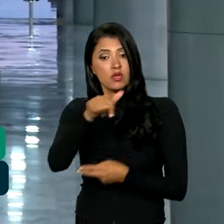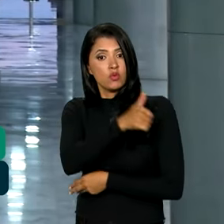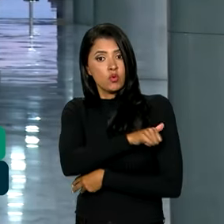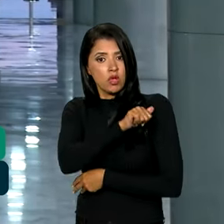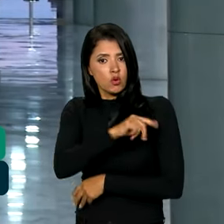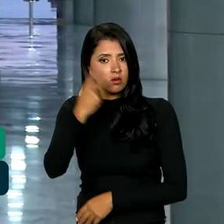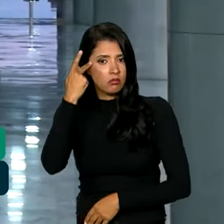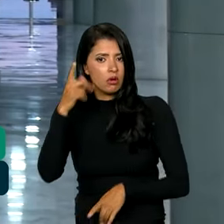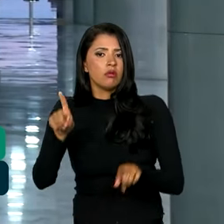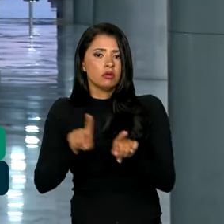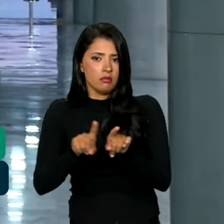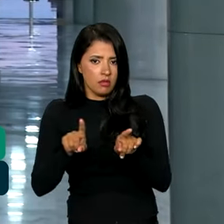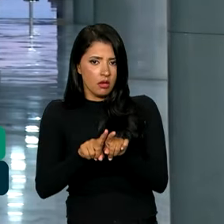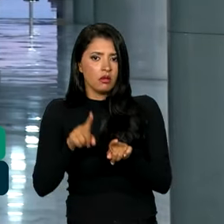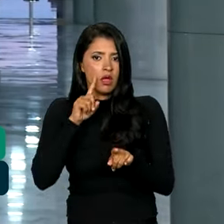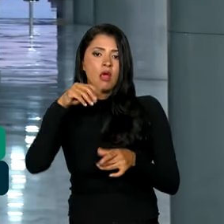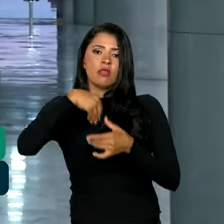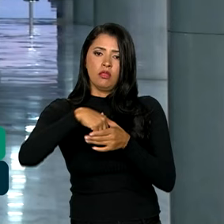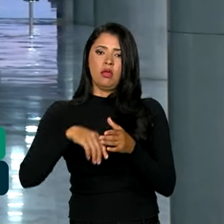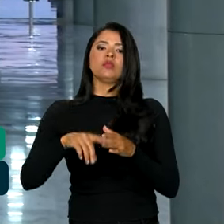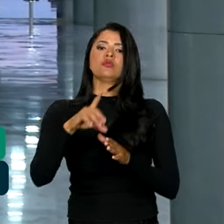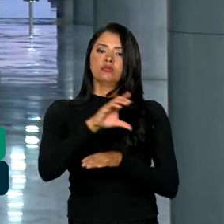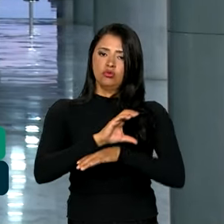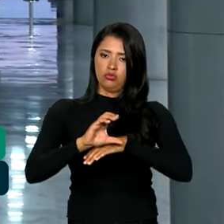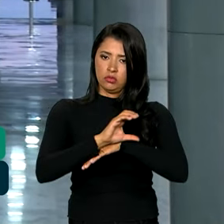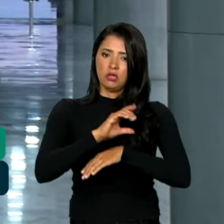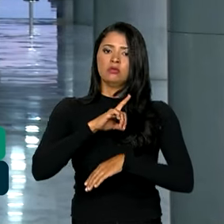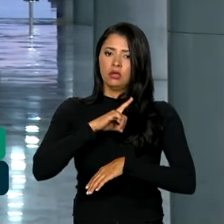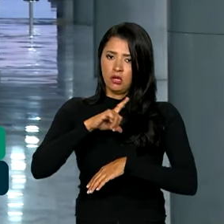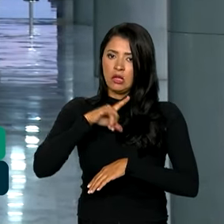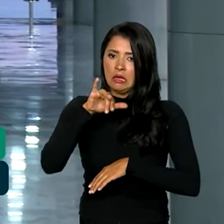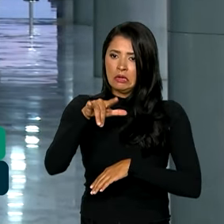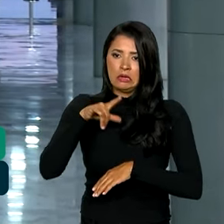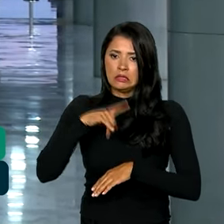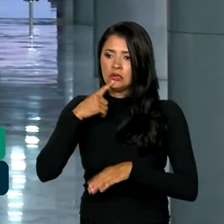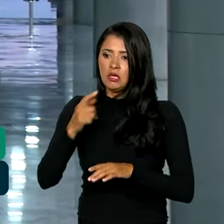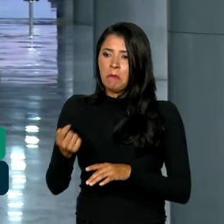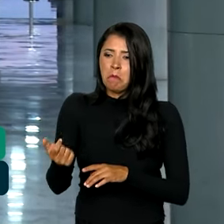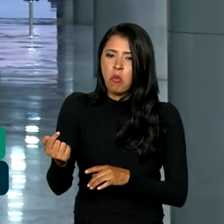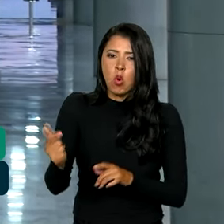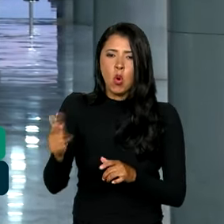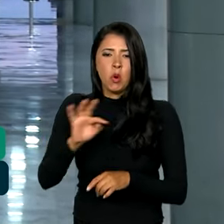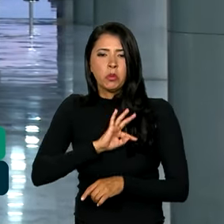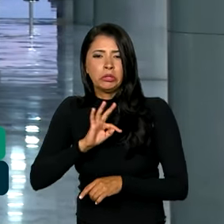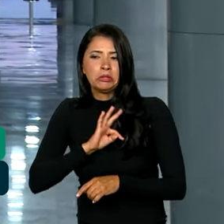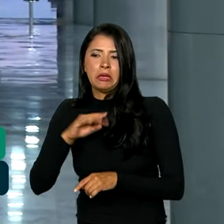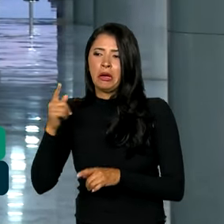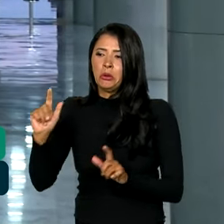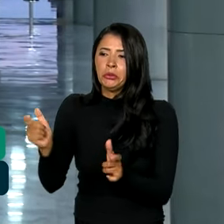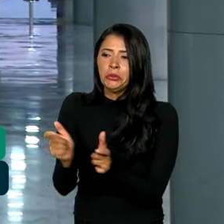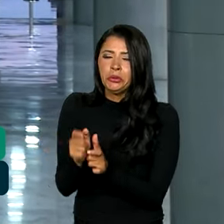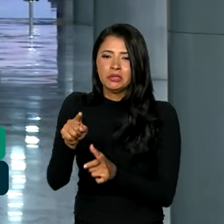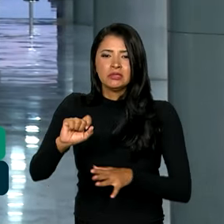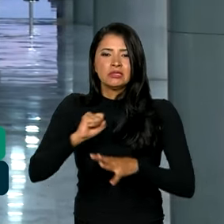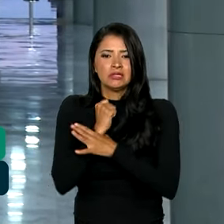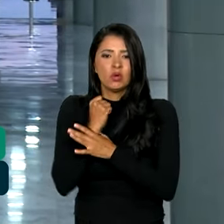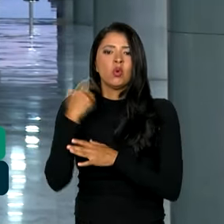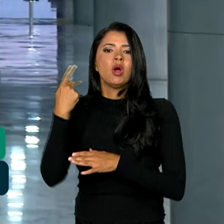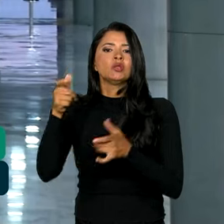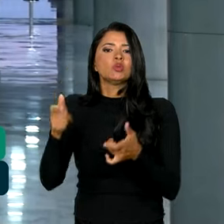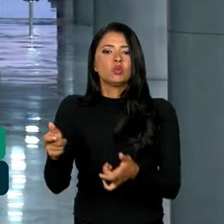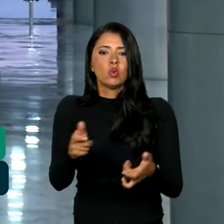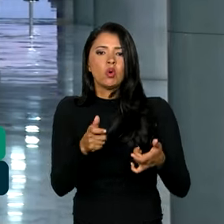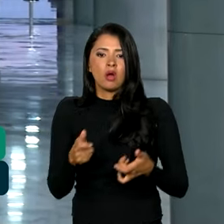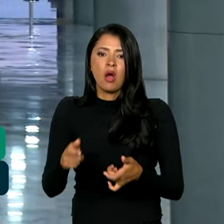A operação é prevista na Constituição em casos em que há o esgotamento das forças tradicionais de segurança pública e